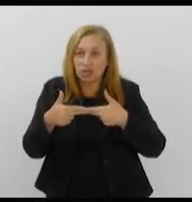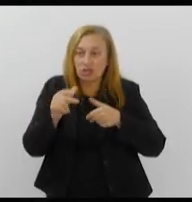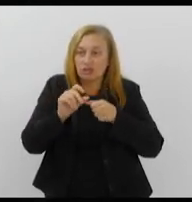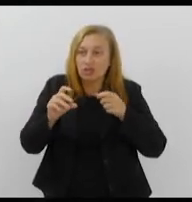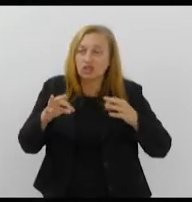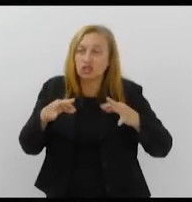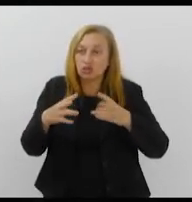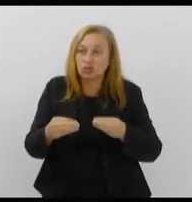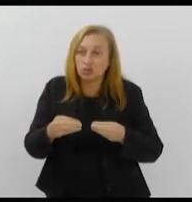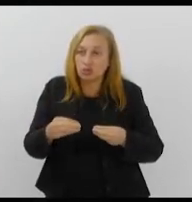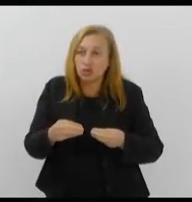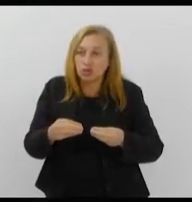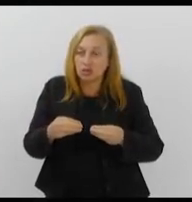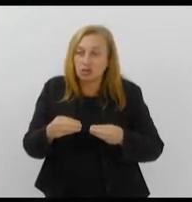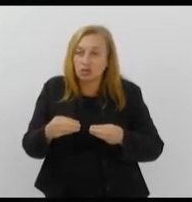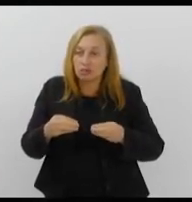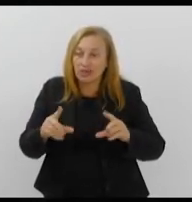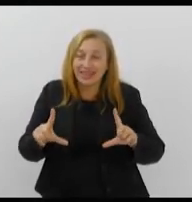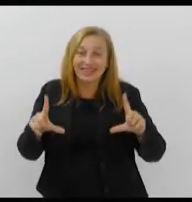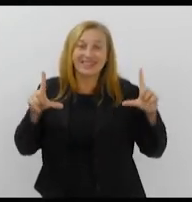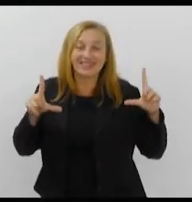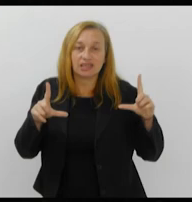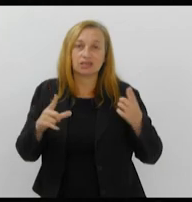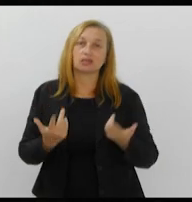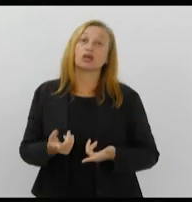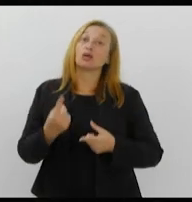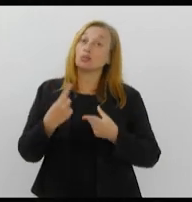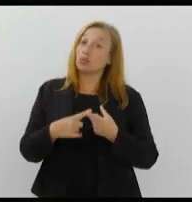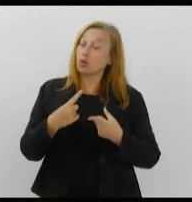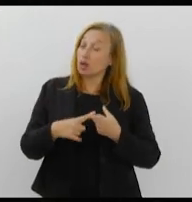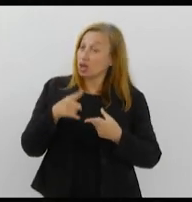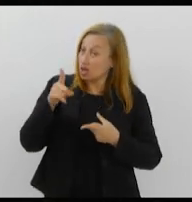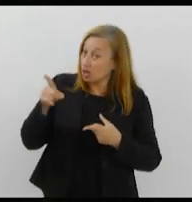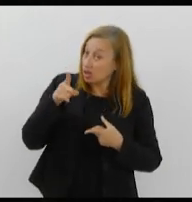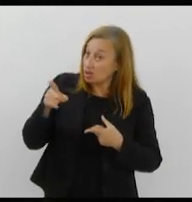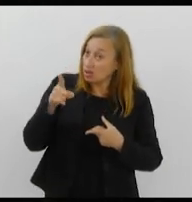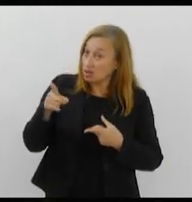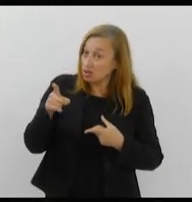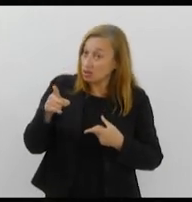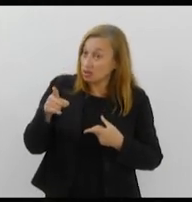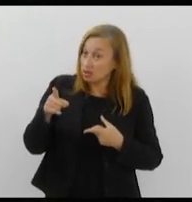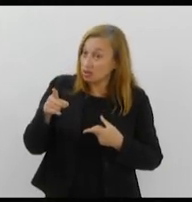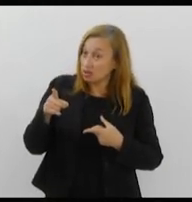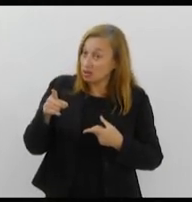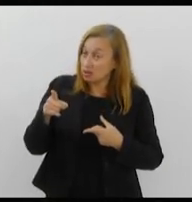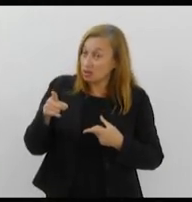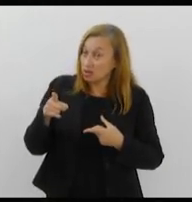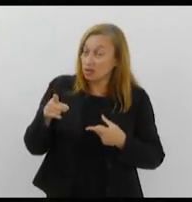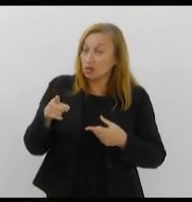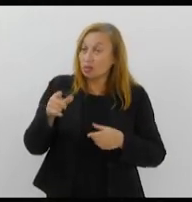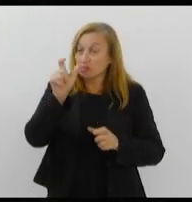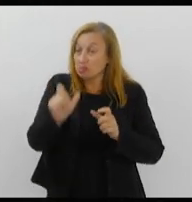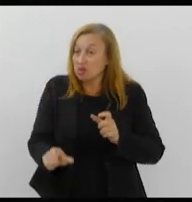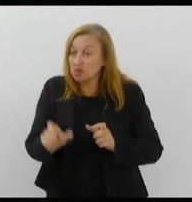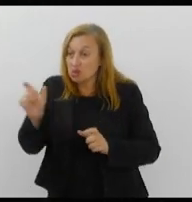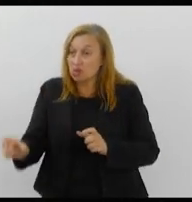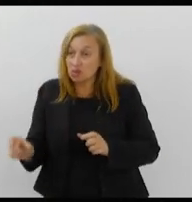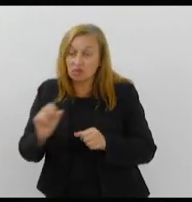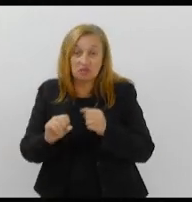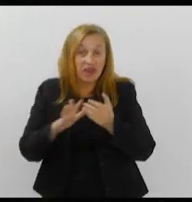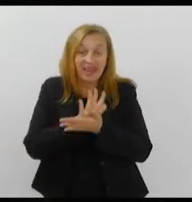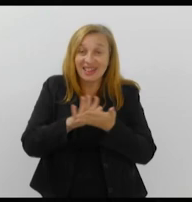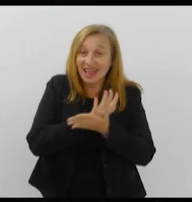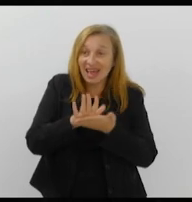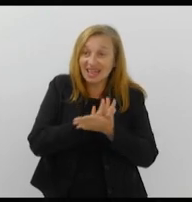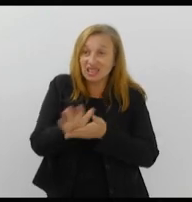para se autopromover, porque isso, inclusive, é a cara de quem nada faz. Geralmente, quem não faz muito, quem